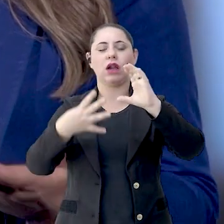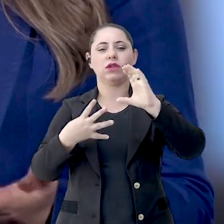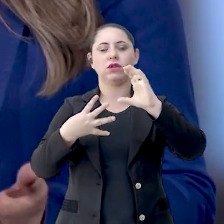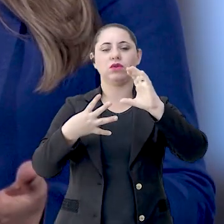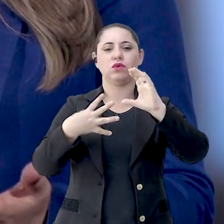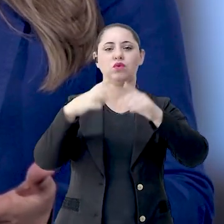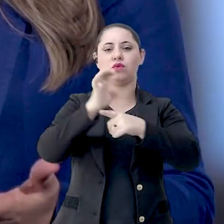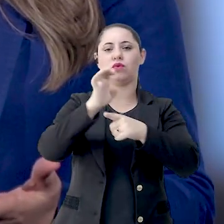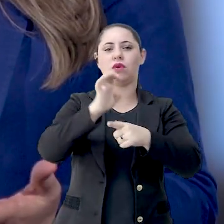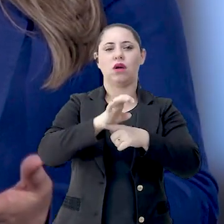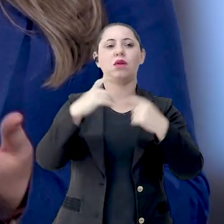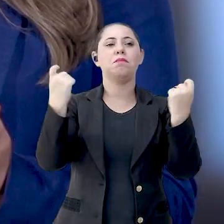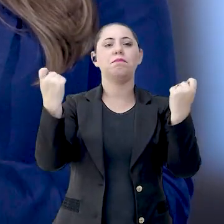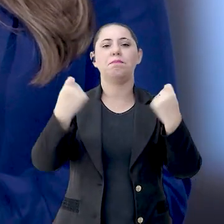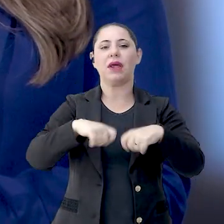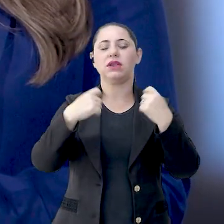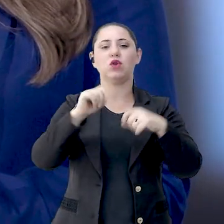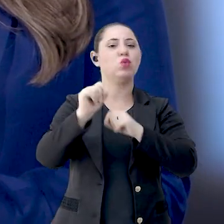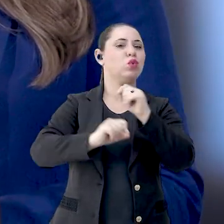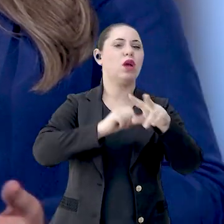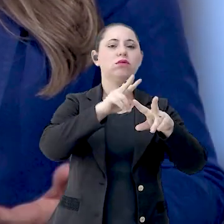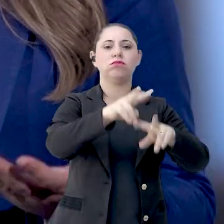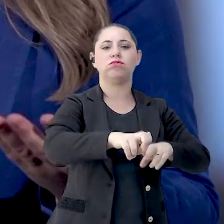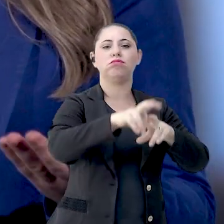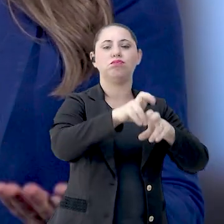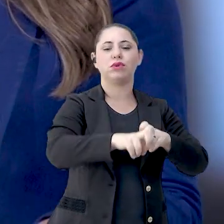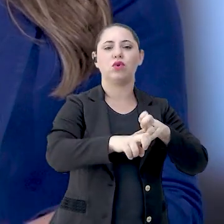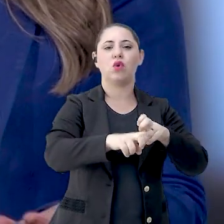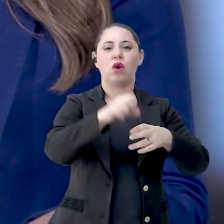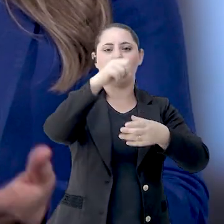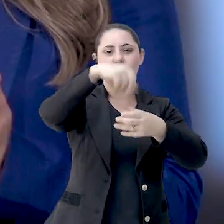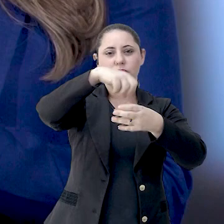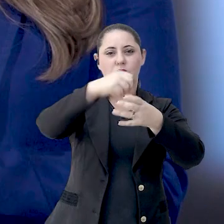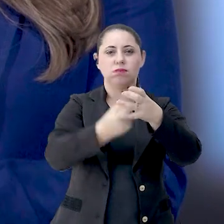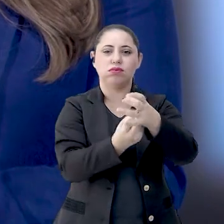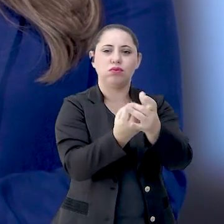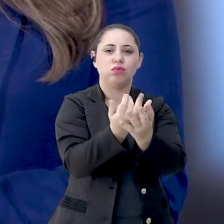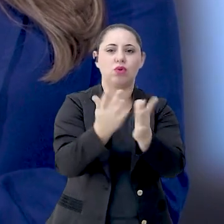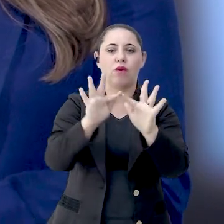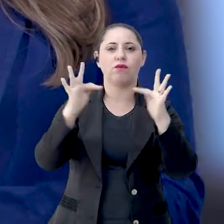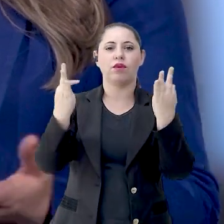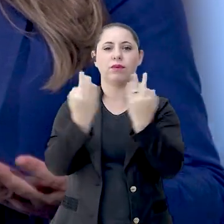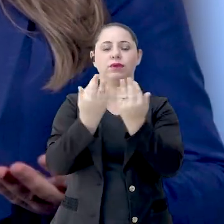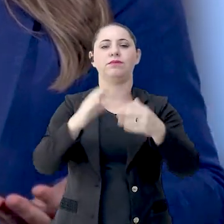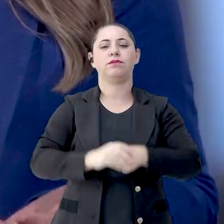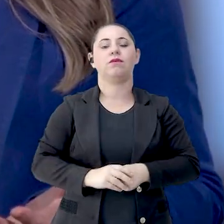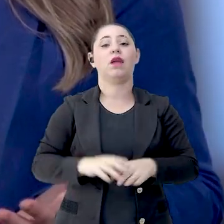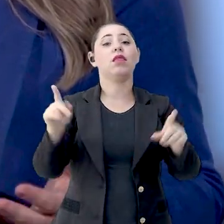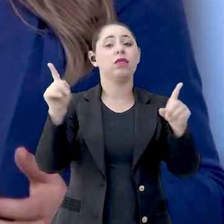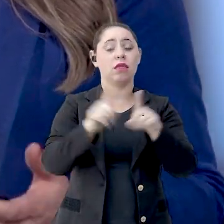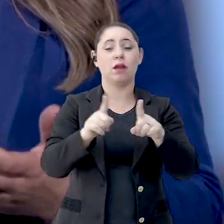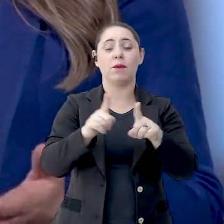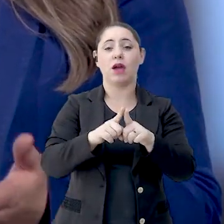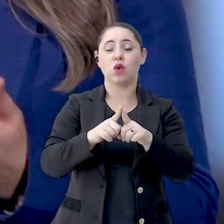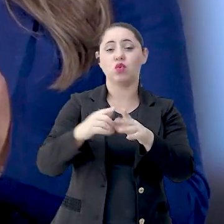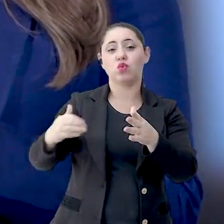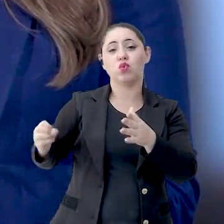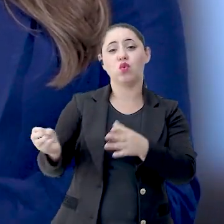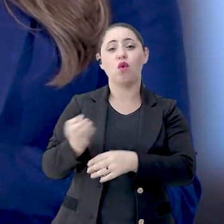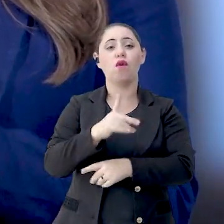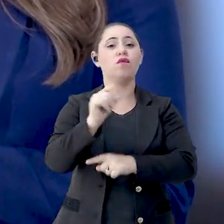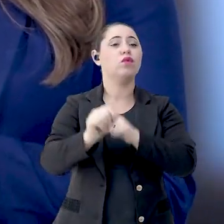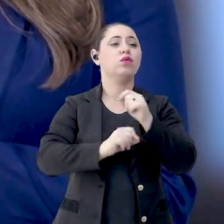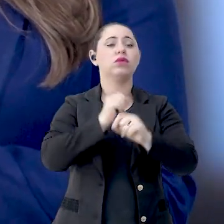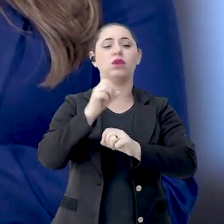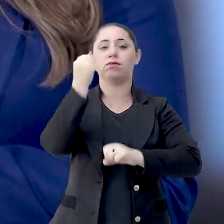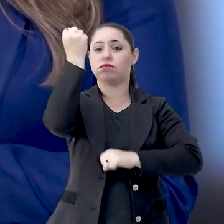característico do nosso estado a dependência da produção agrícola, da monocultura ou familiar, além da